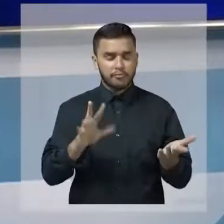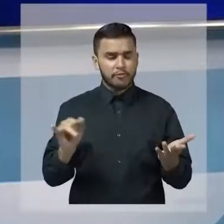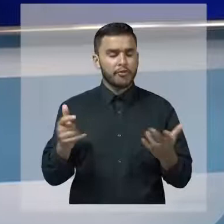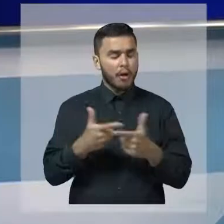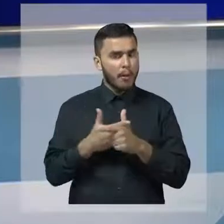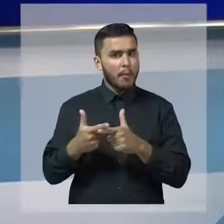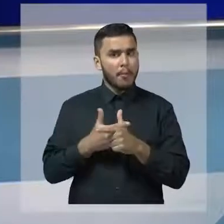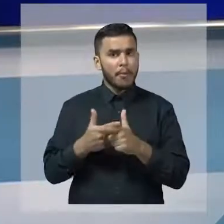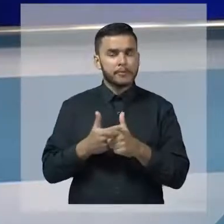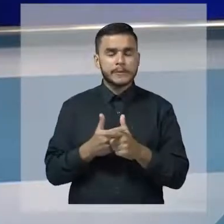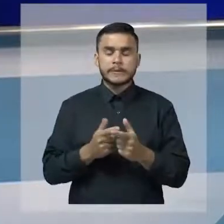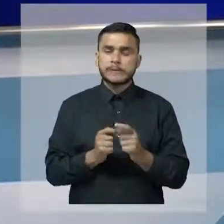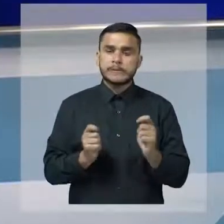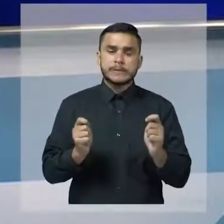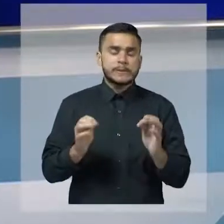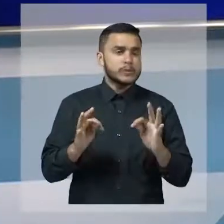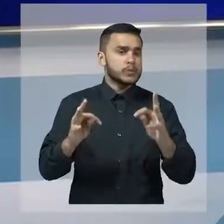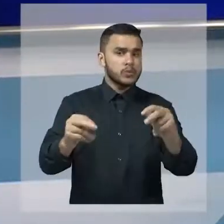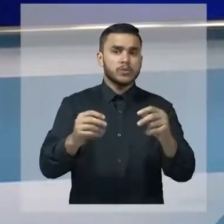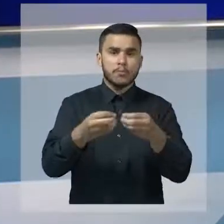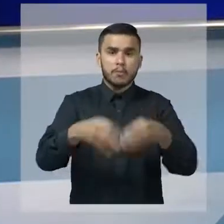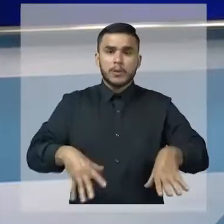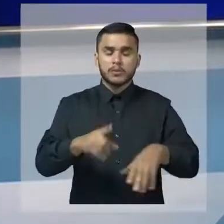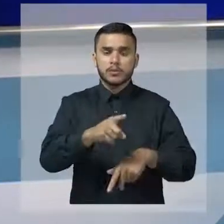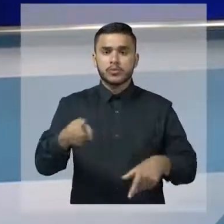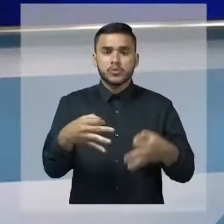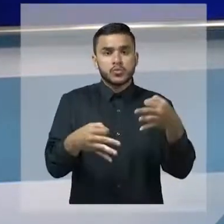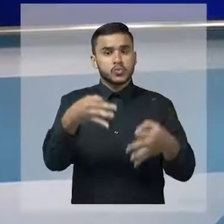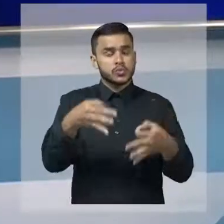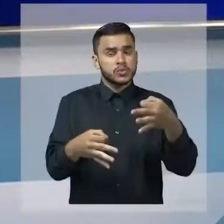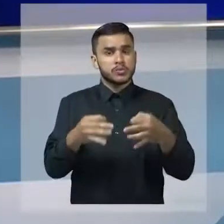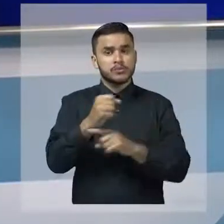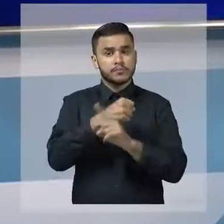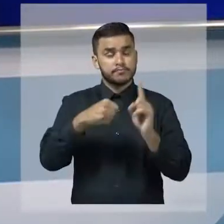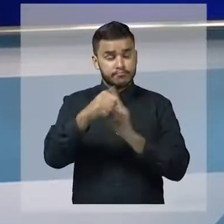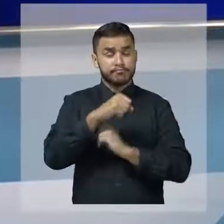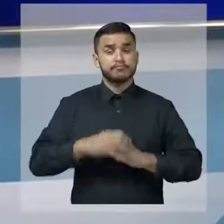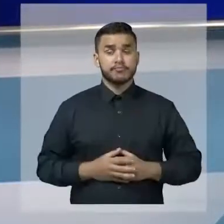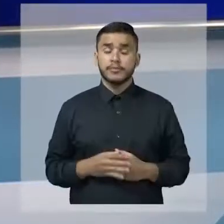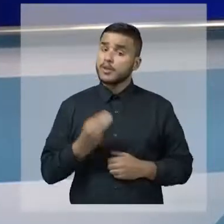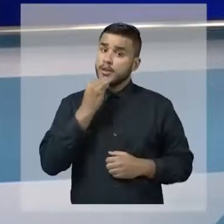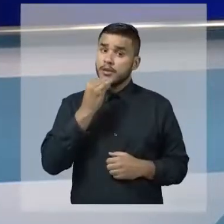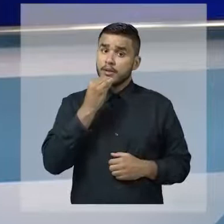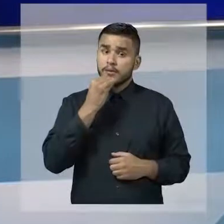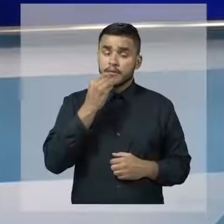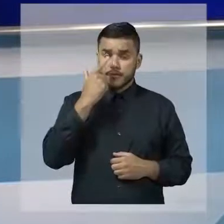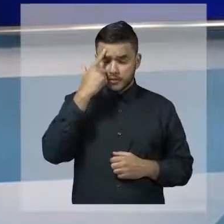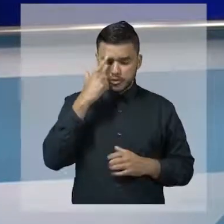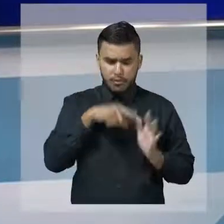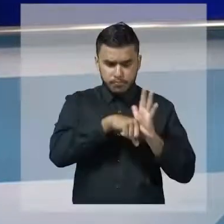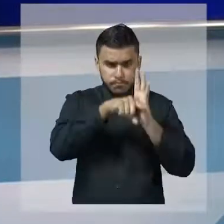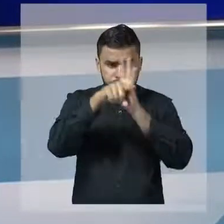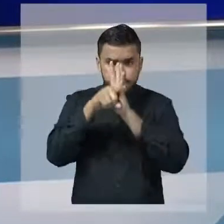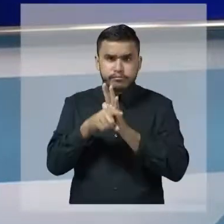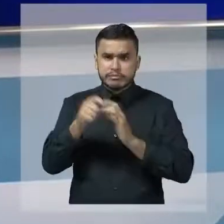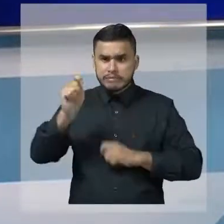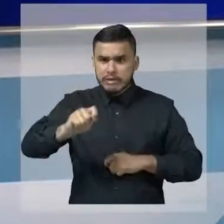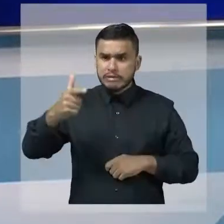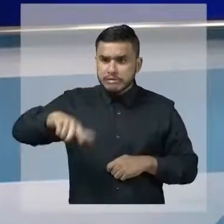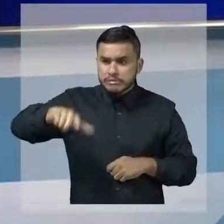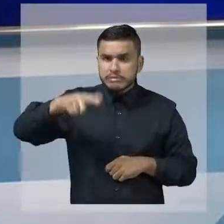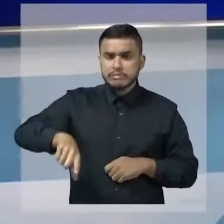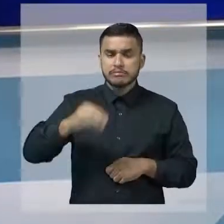prejuízos jurídicos à sociedade, até aqui pelo que já foi feito e pelo que poderia ser ainda apurado.